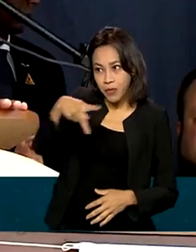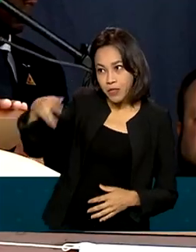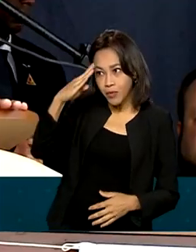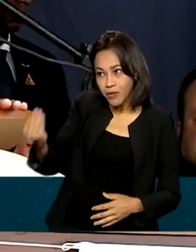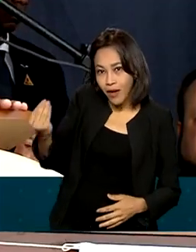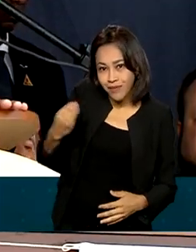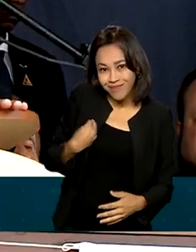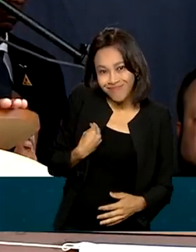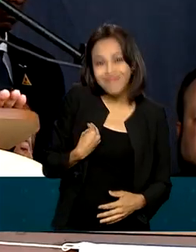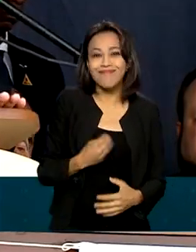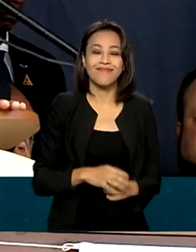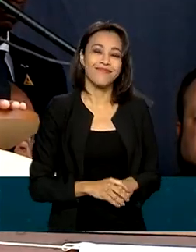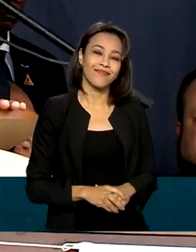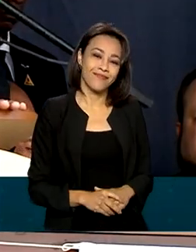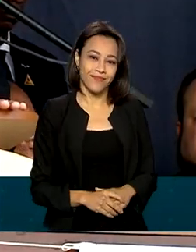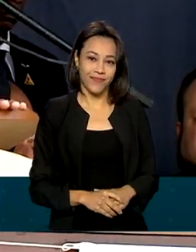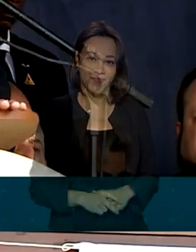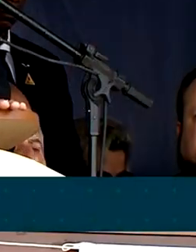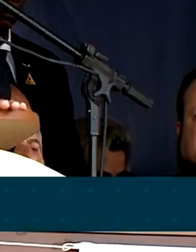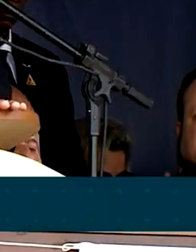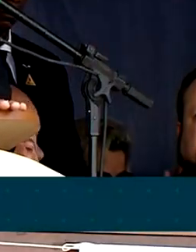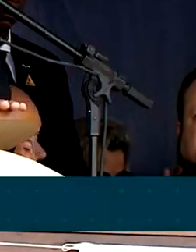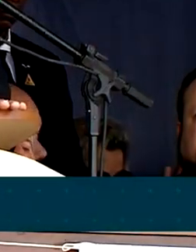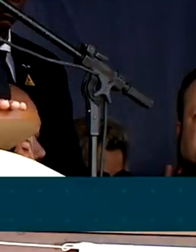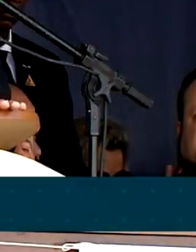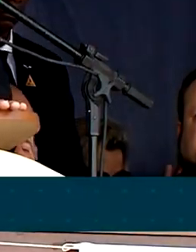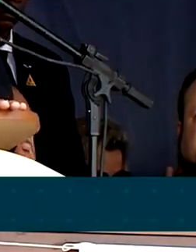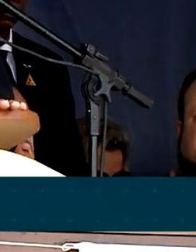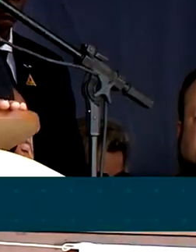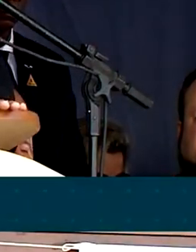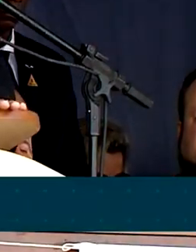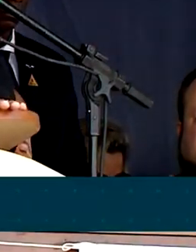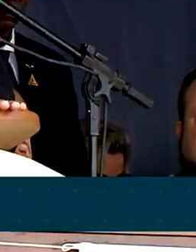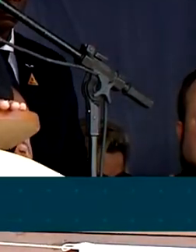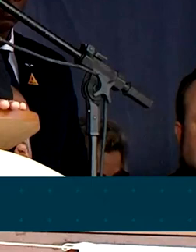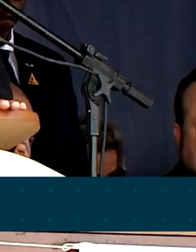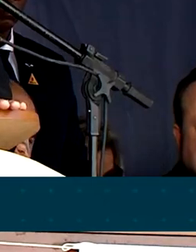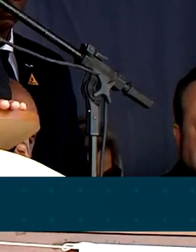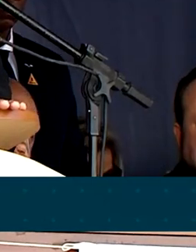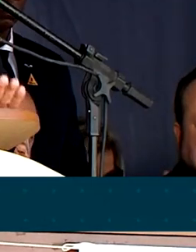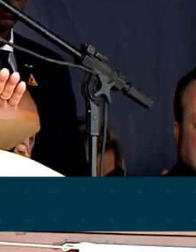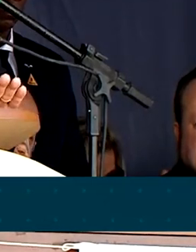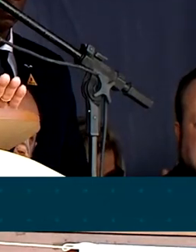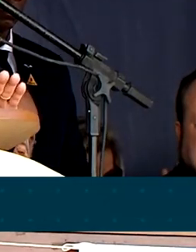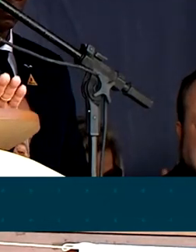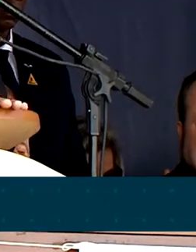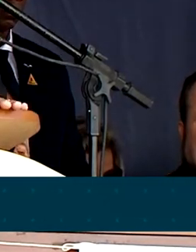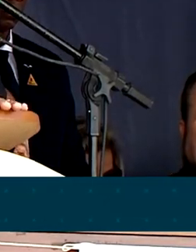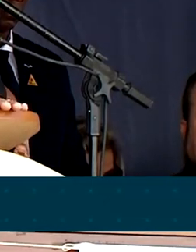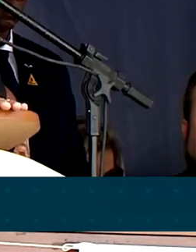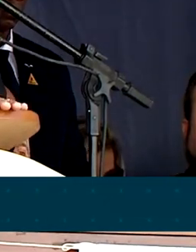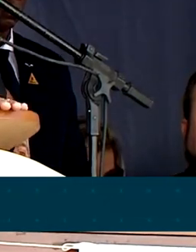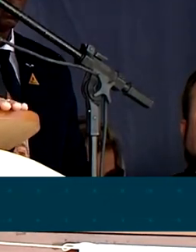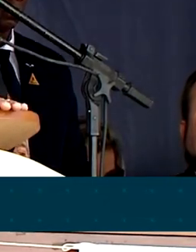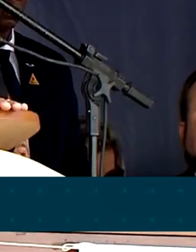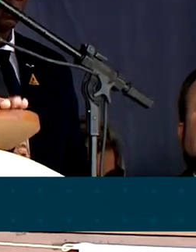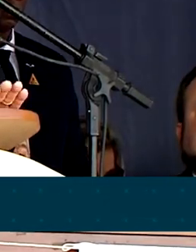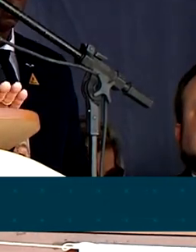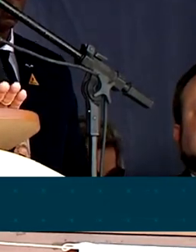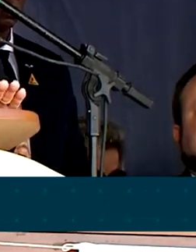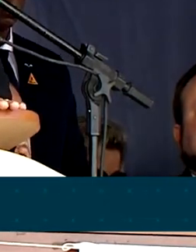a todos vocês informando que se espalharam pelos quatro cantos do nosso Brasil